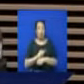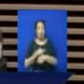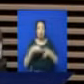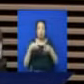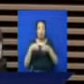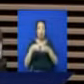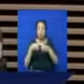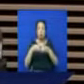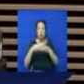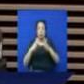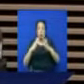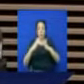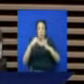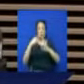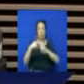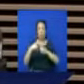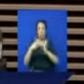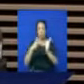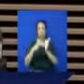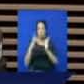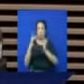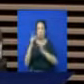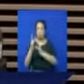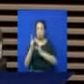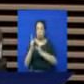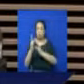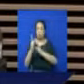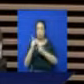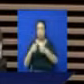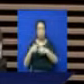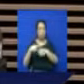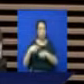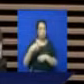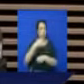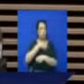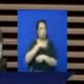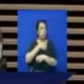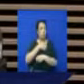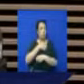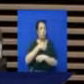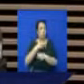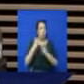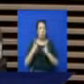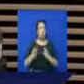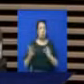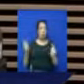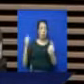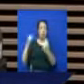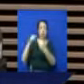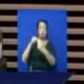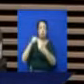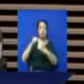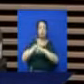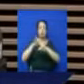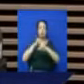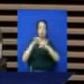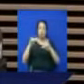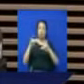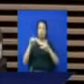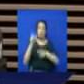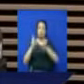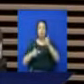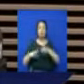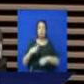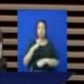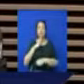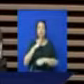de Jesus nessa cidade. Com a mesma finalidade, com o mesmo desejo, que os homens conheçam Jesus como nós conhecemos e